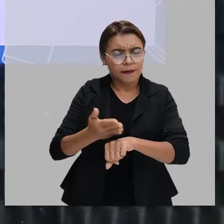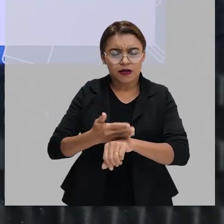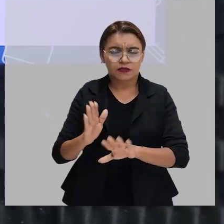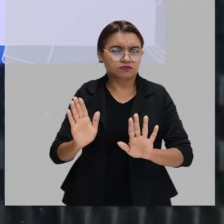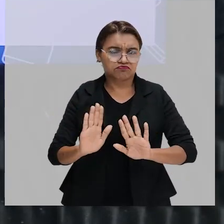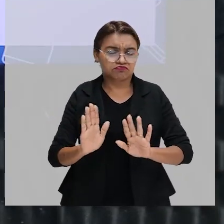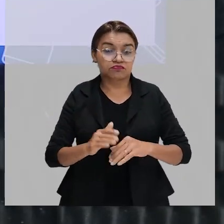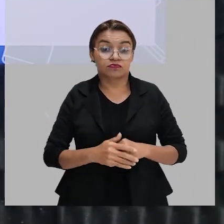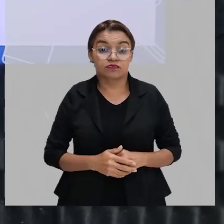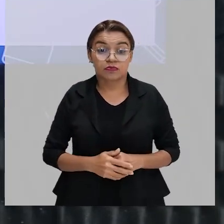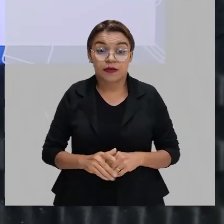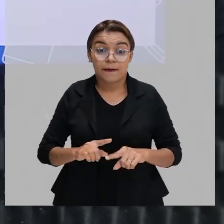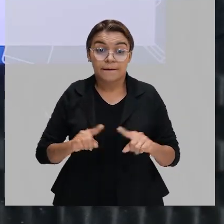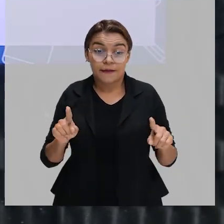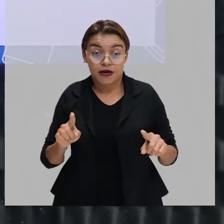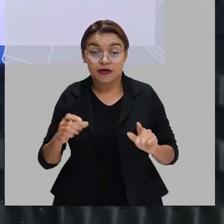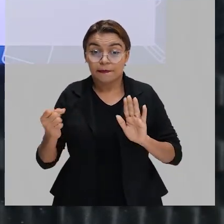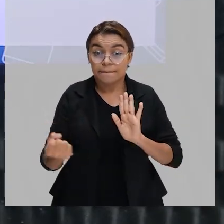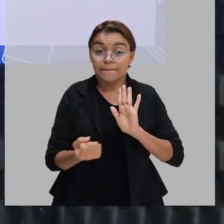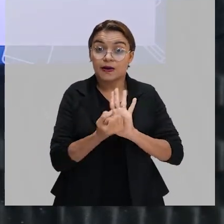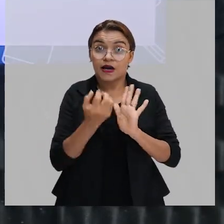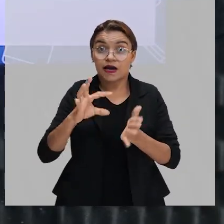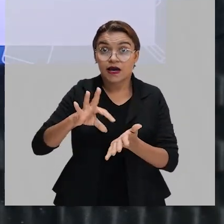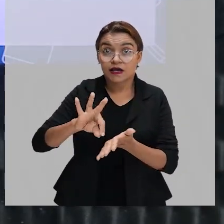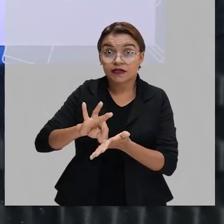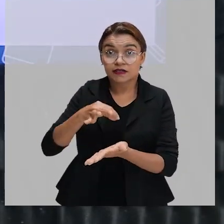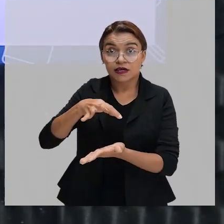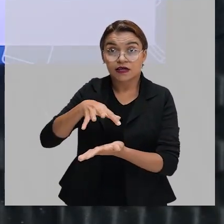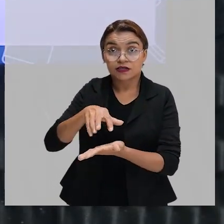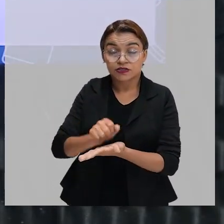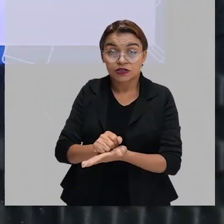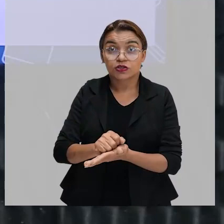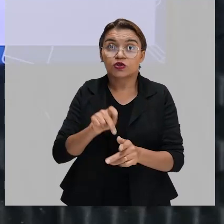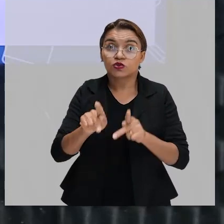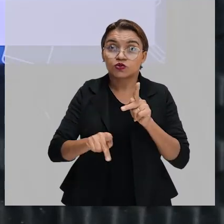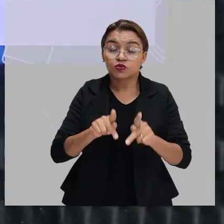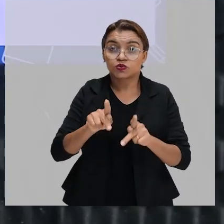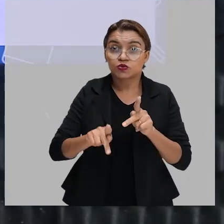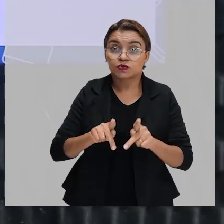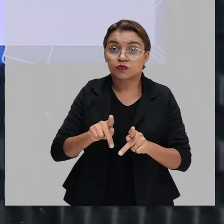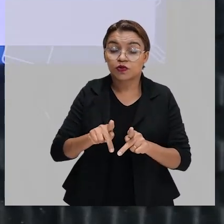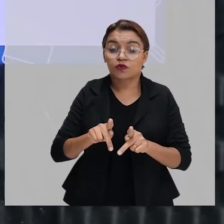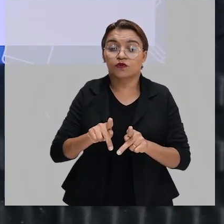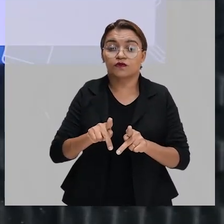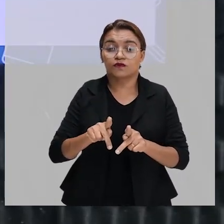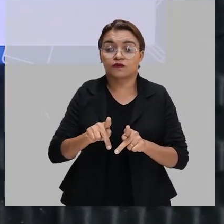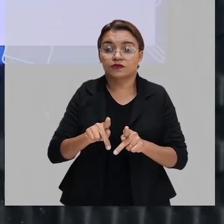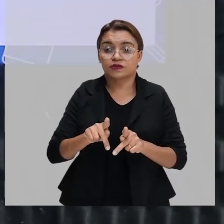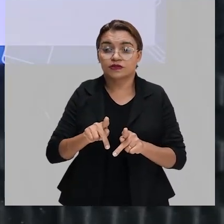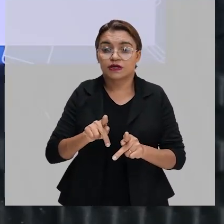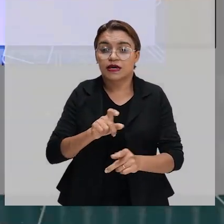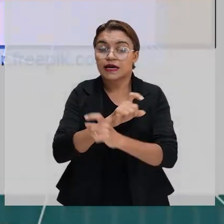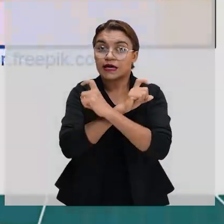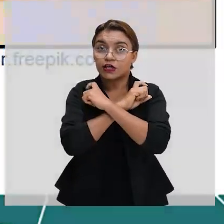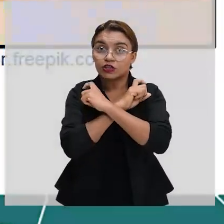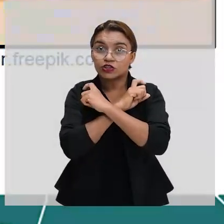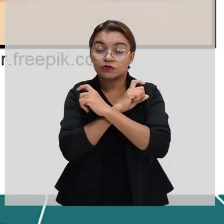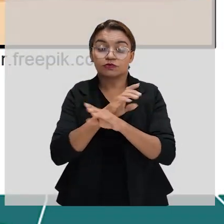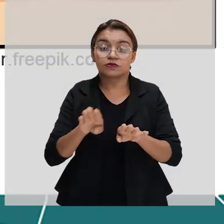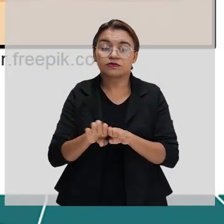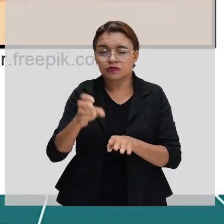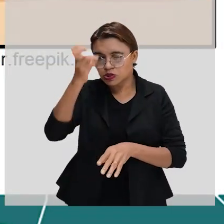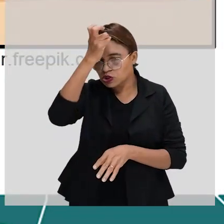prática, porém há marcas registradas nos povos egípcios e também na civilização